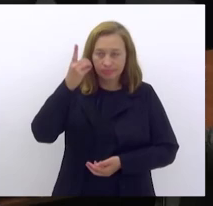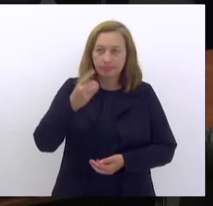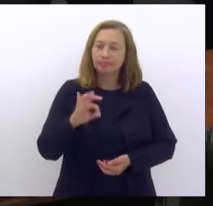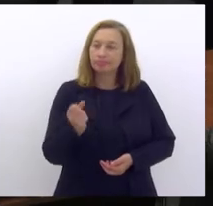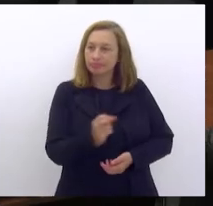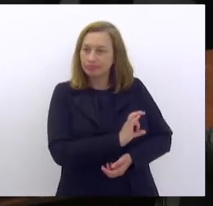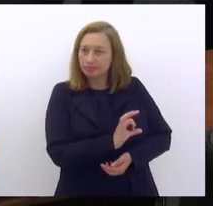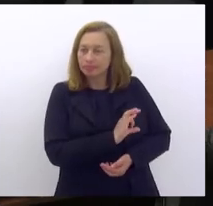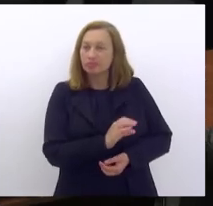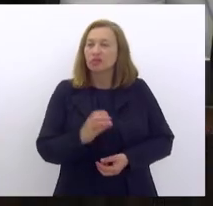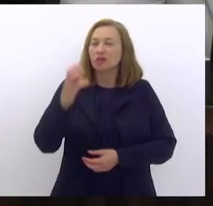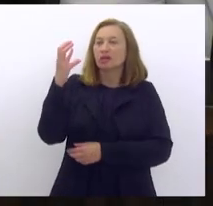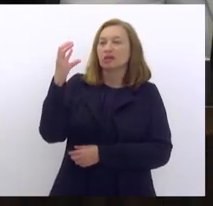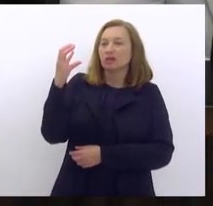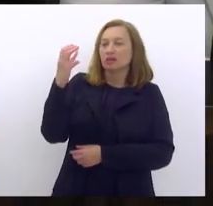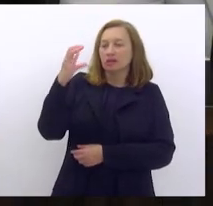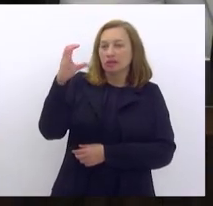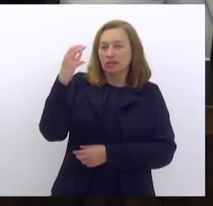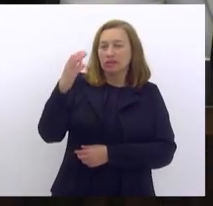Rocha.